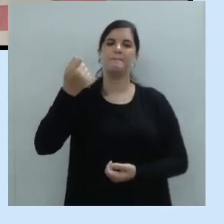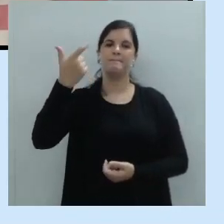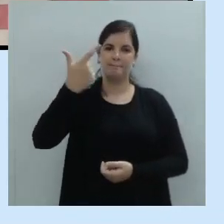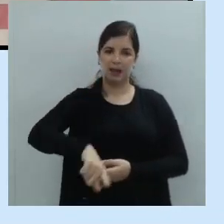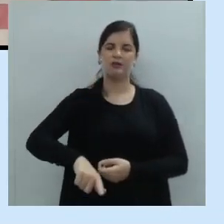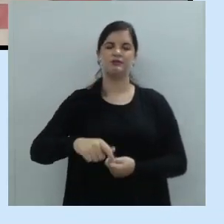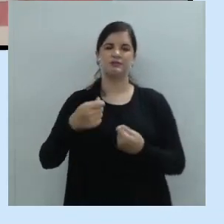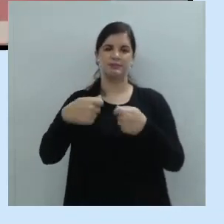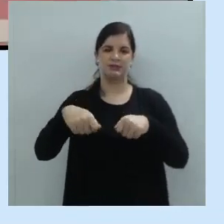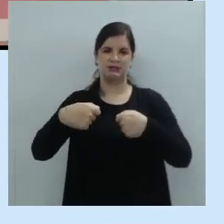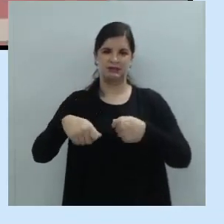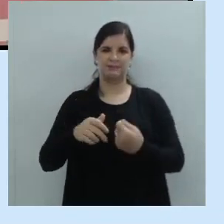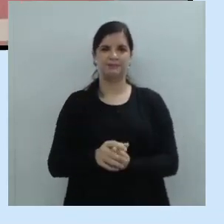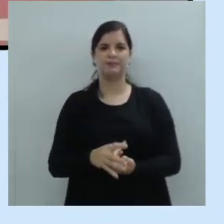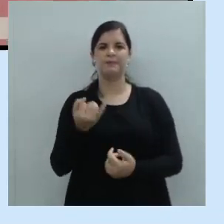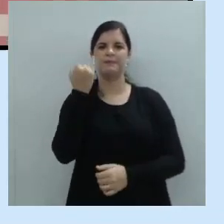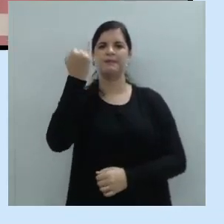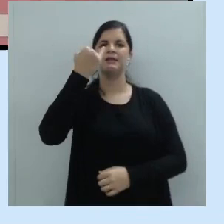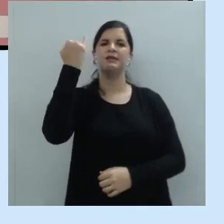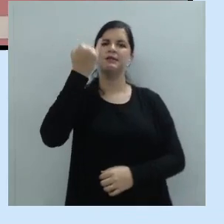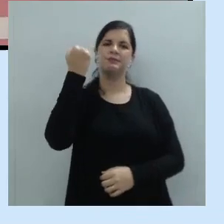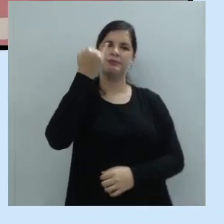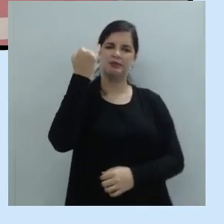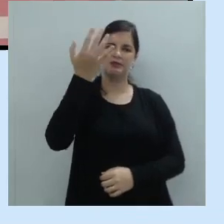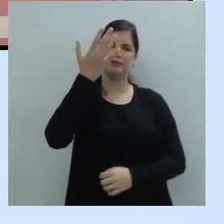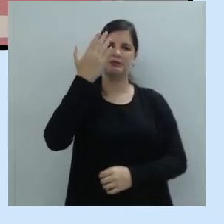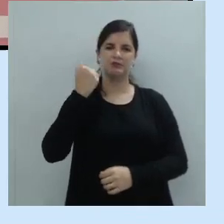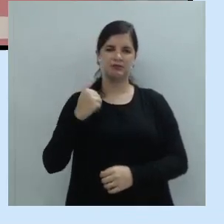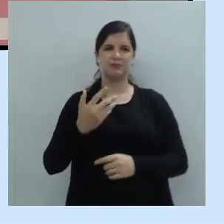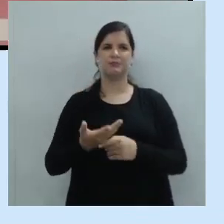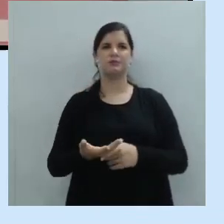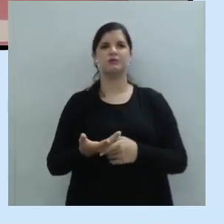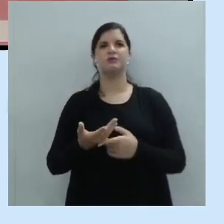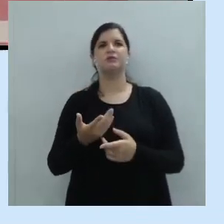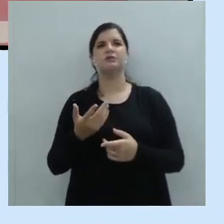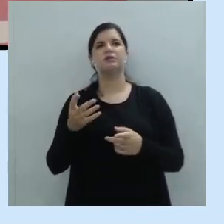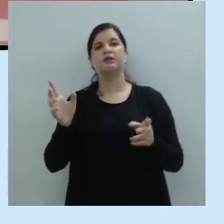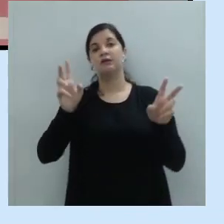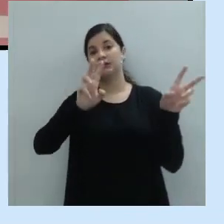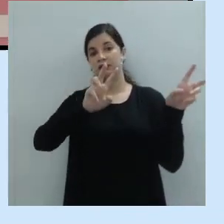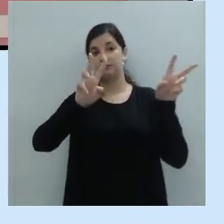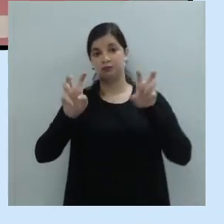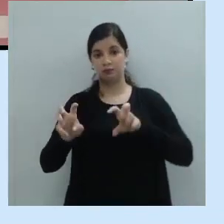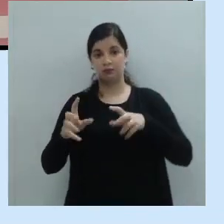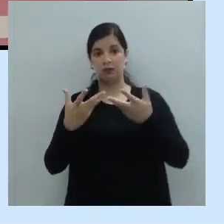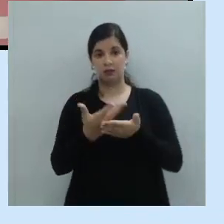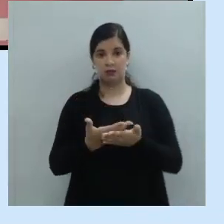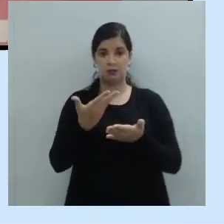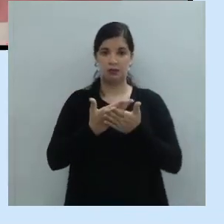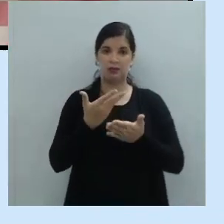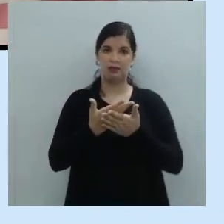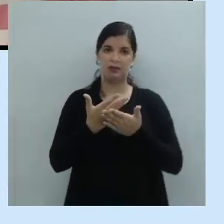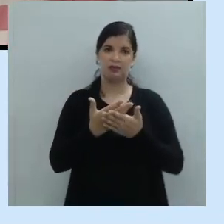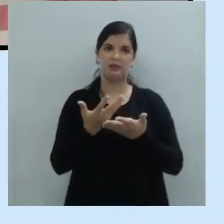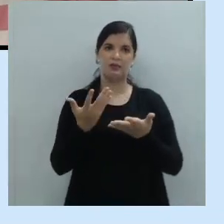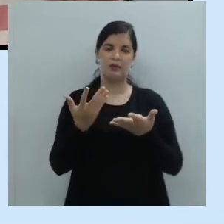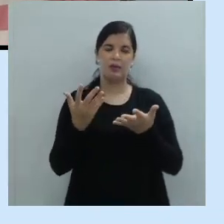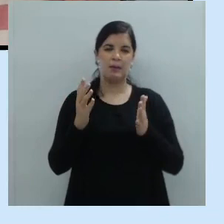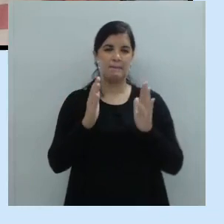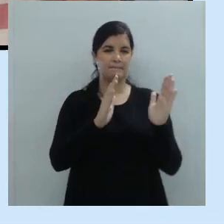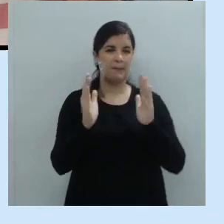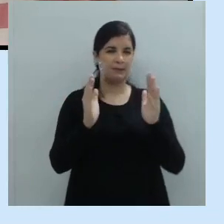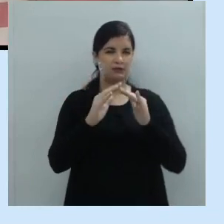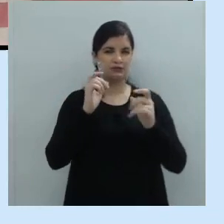a fraternidade. E é importante salientar que aqui em nosso componente, que é nossa aula, é um pequeno momento